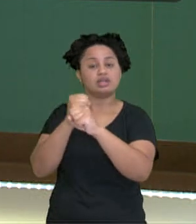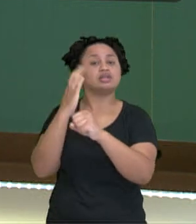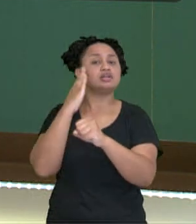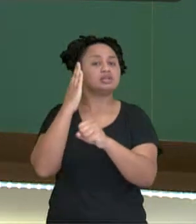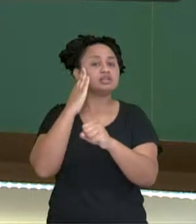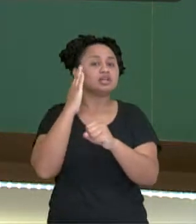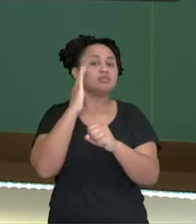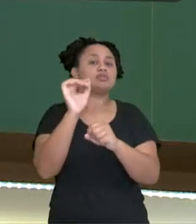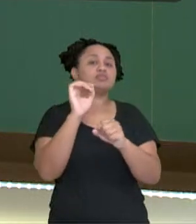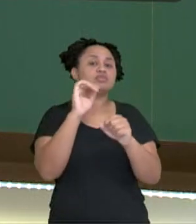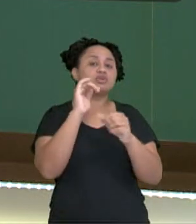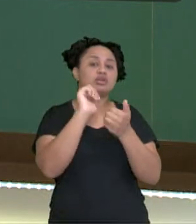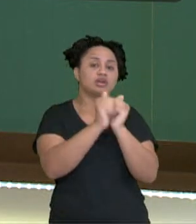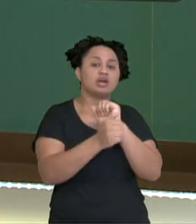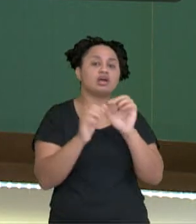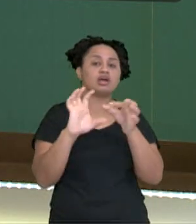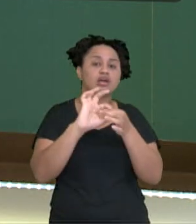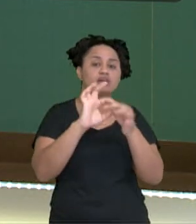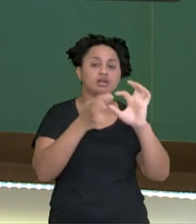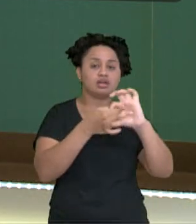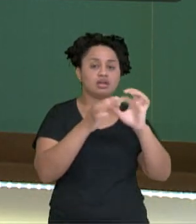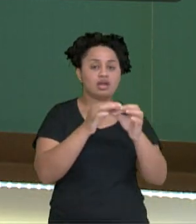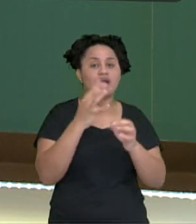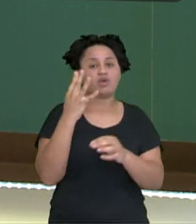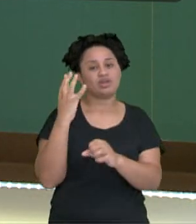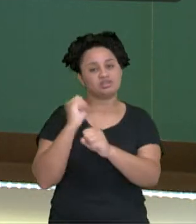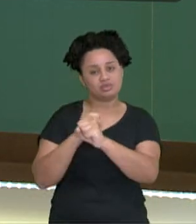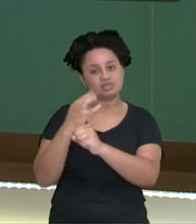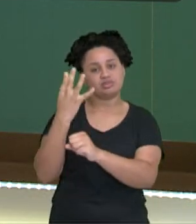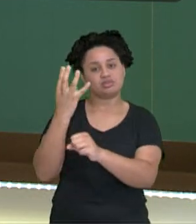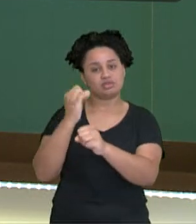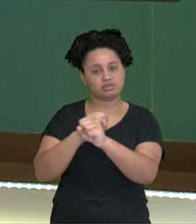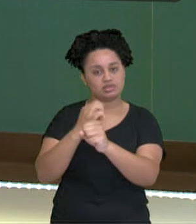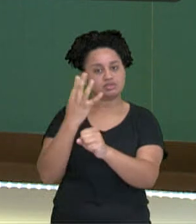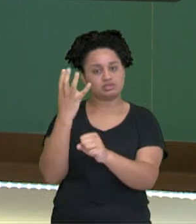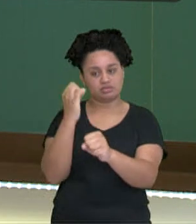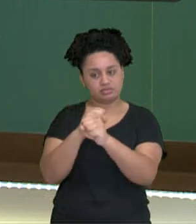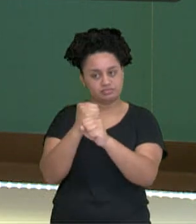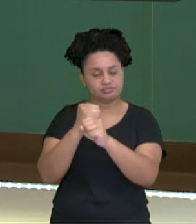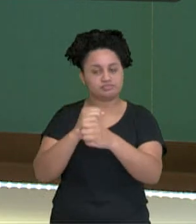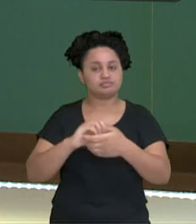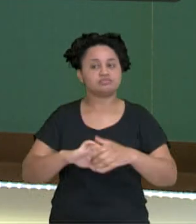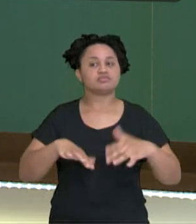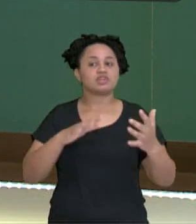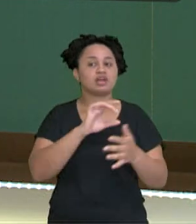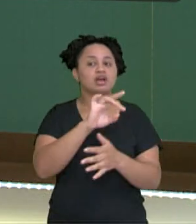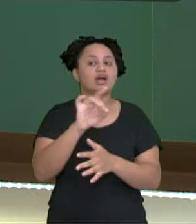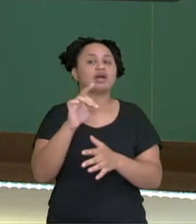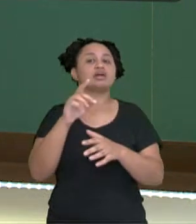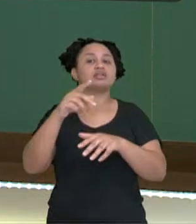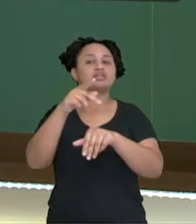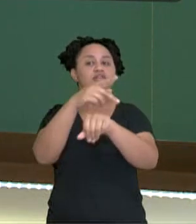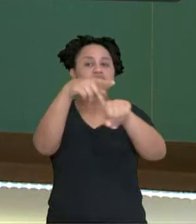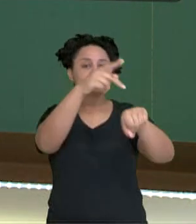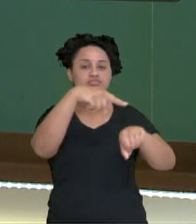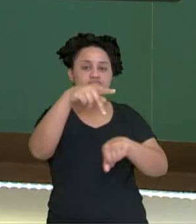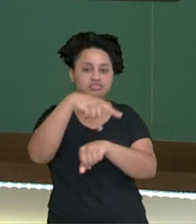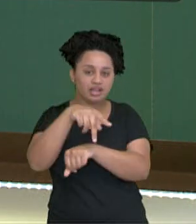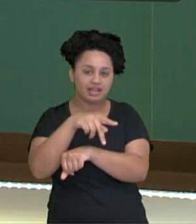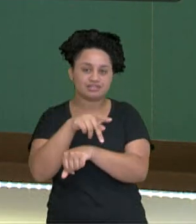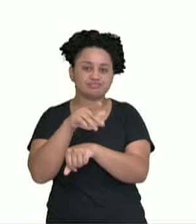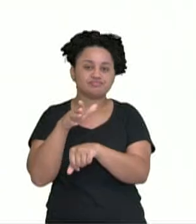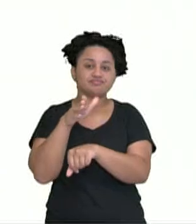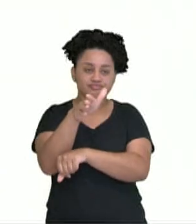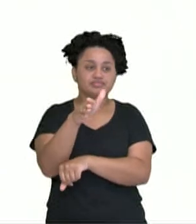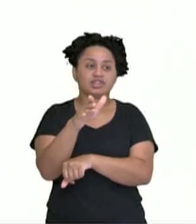eles acontecem a cada 4 anos. Então, cada país participante, então, organizava